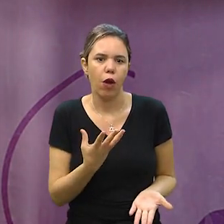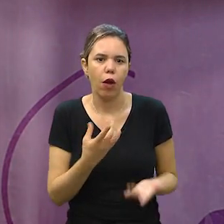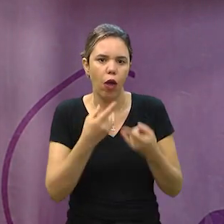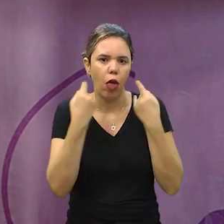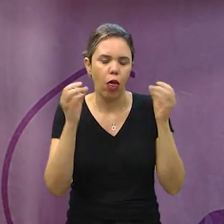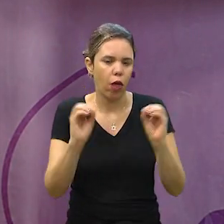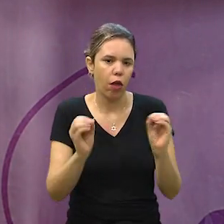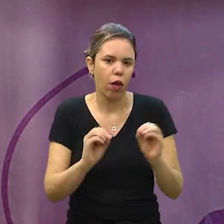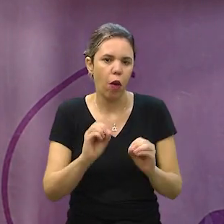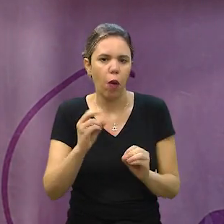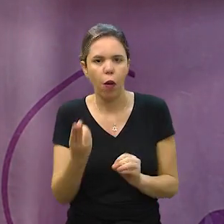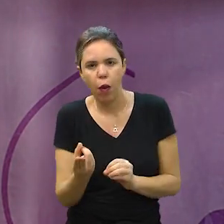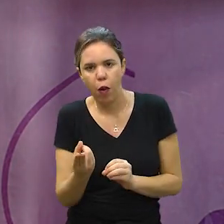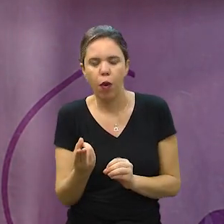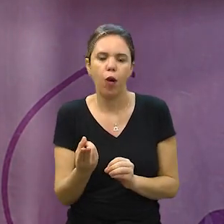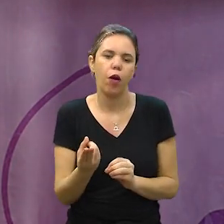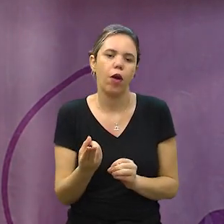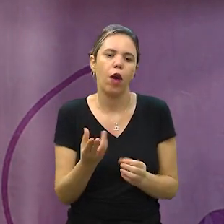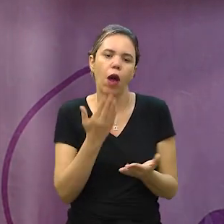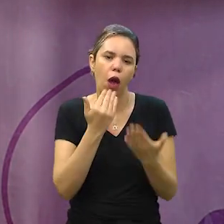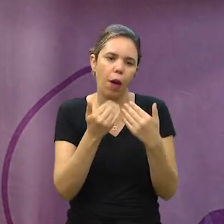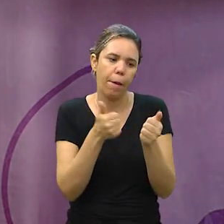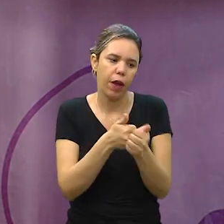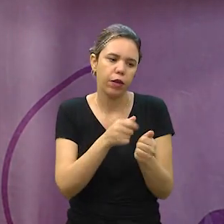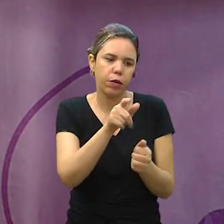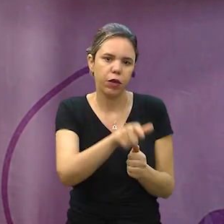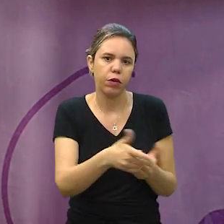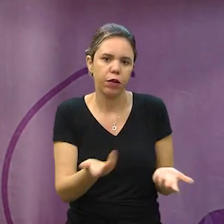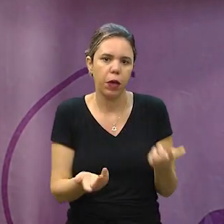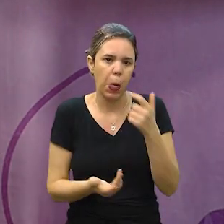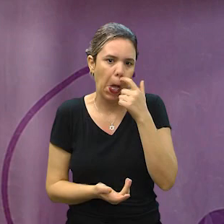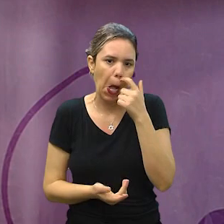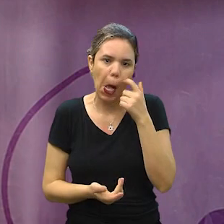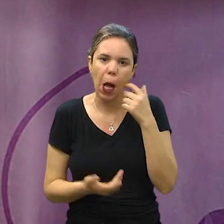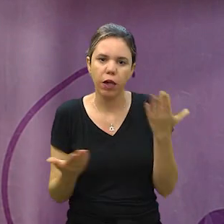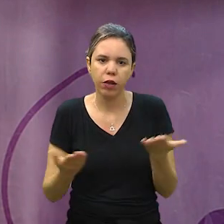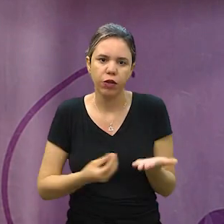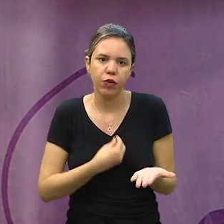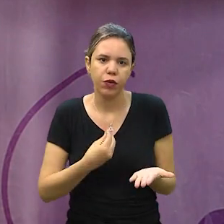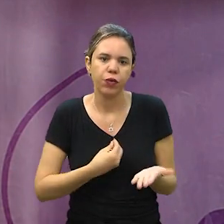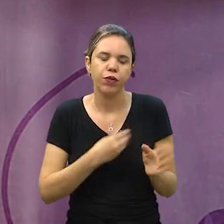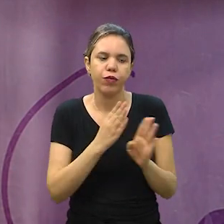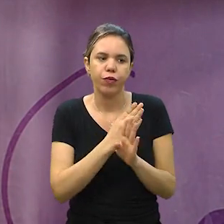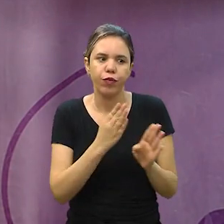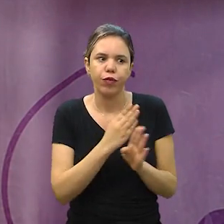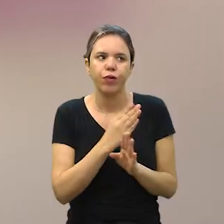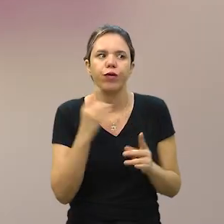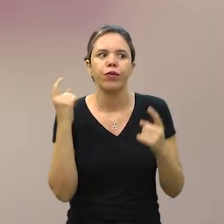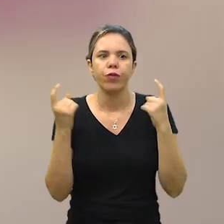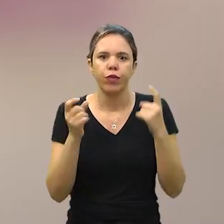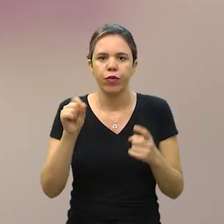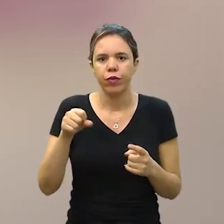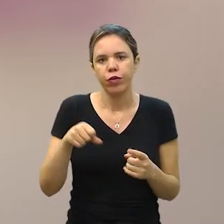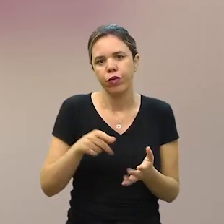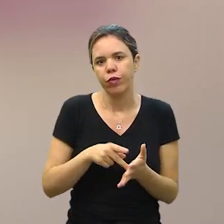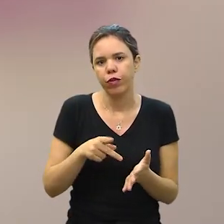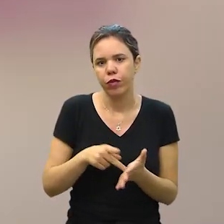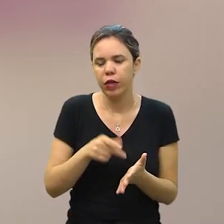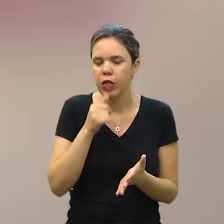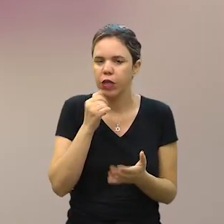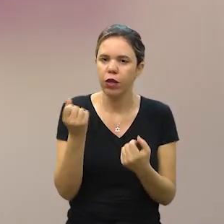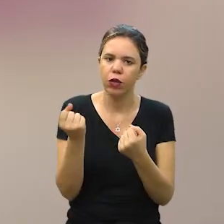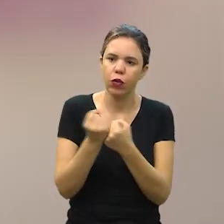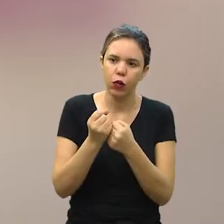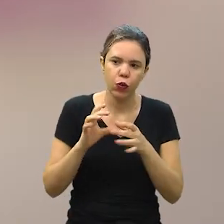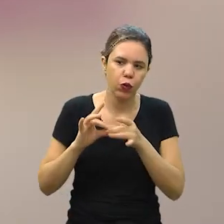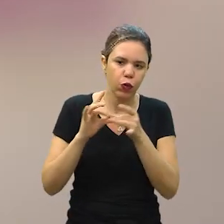ali sem máscara? Ou será que é bom eu almoçar perto dessa pessoa? Hoje a gente vive com esse receio. Sim, o acolhimento